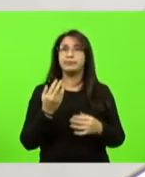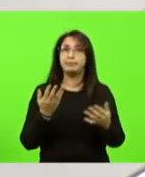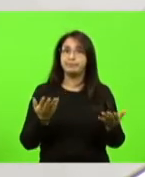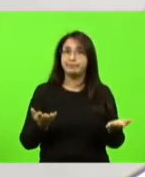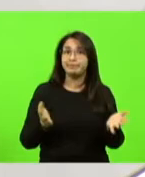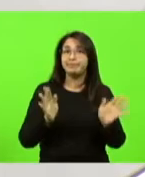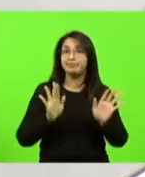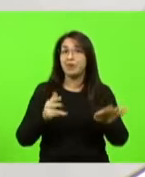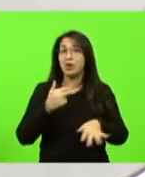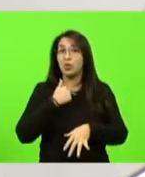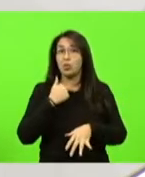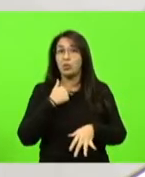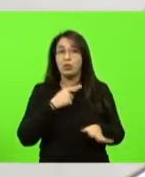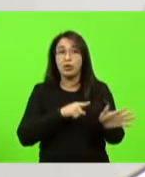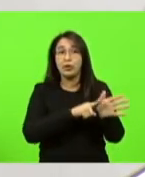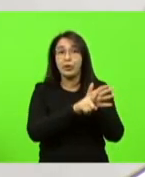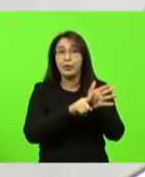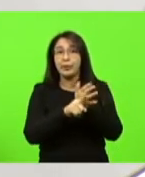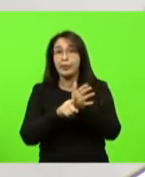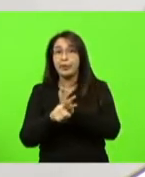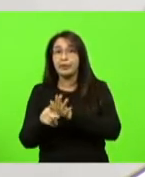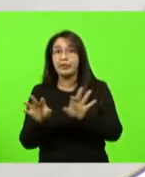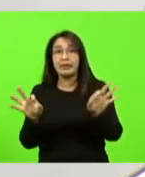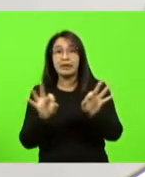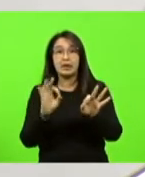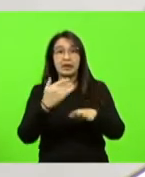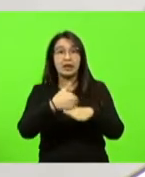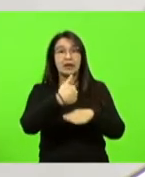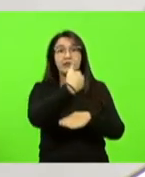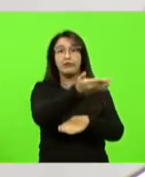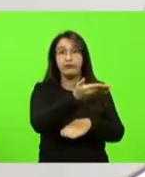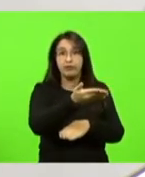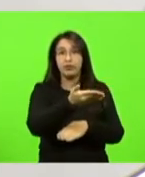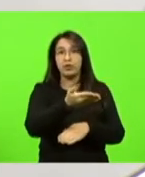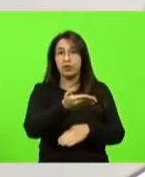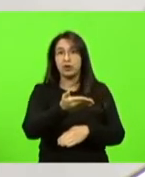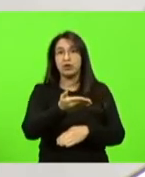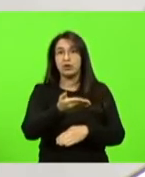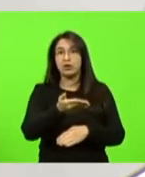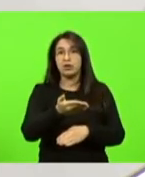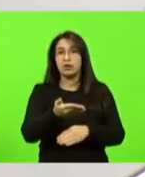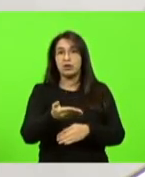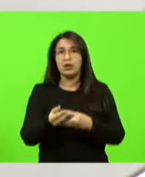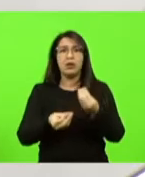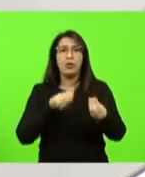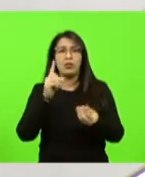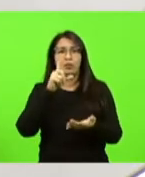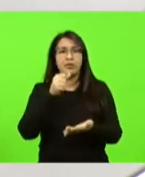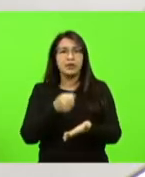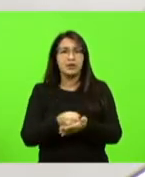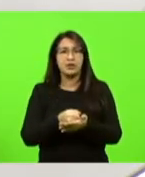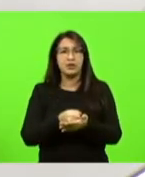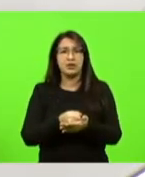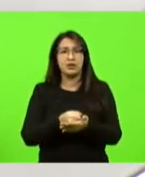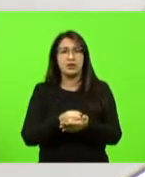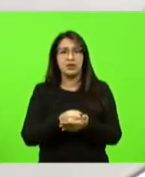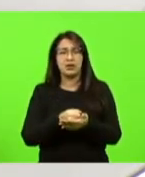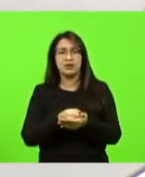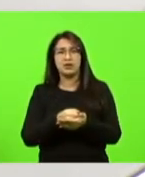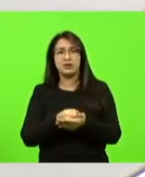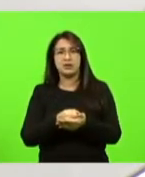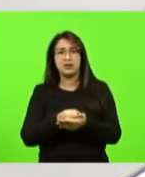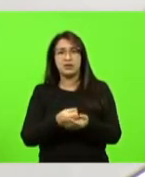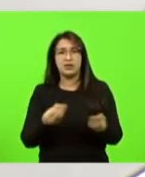nem consultar ninguém fora dessas paredes, como vamos tomar uma decisão apropriada no